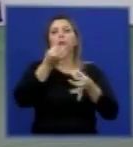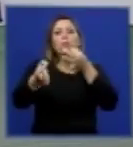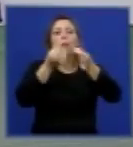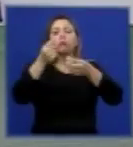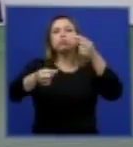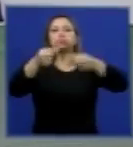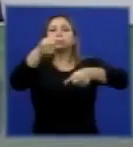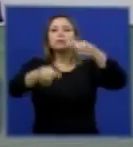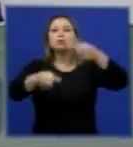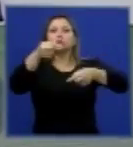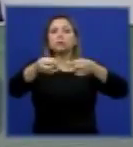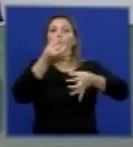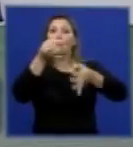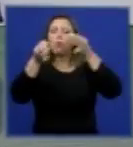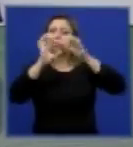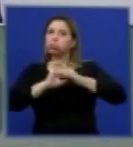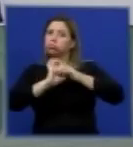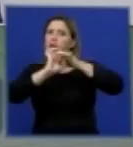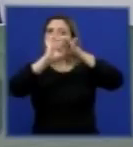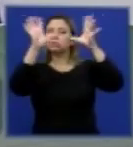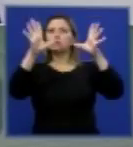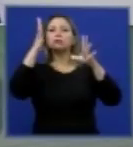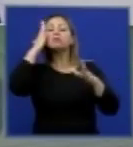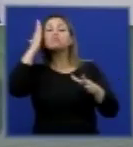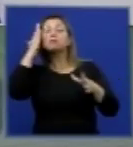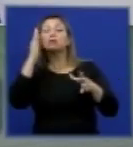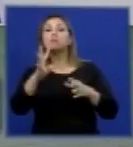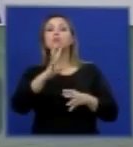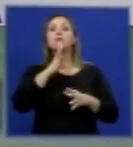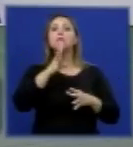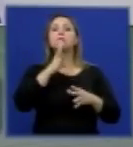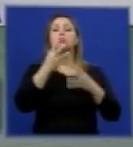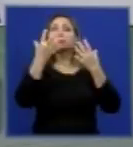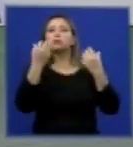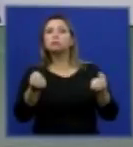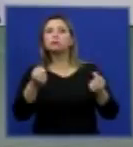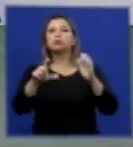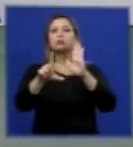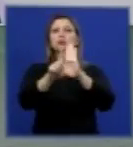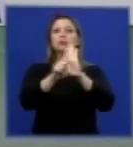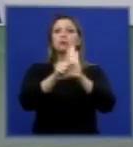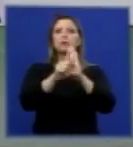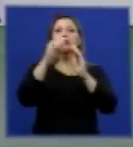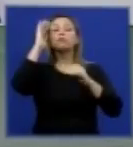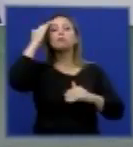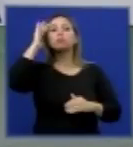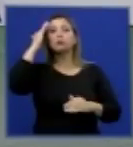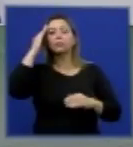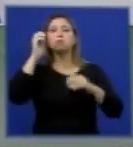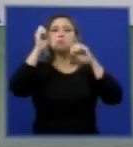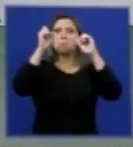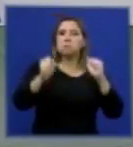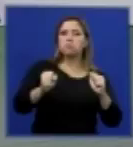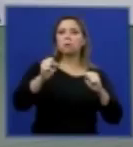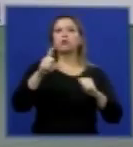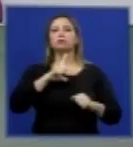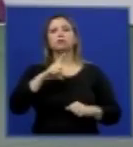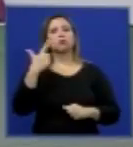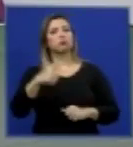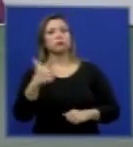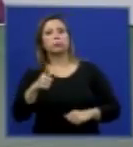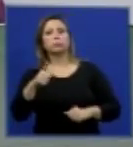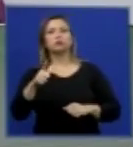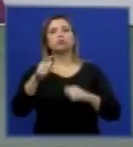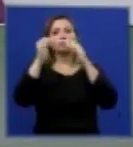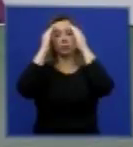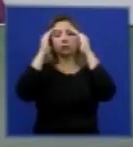de democracia judicial, a questão referente à possibilidade ou não, em termos